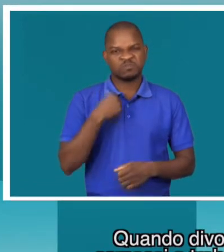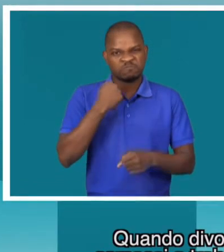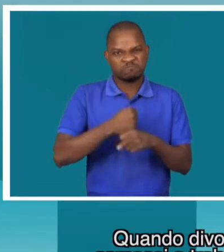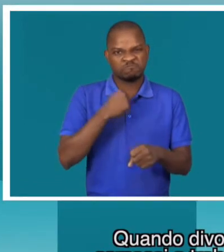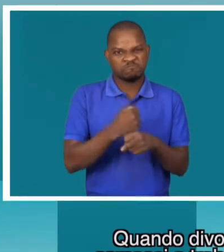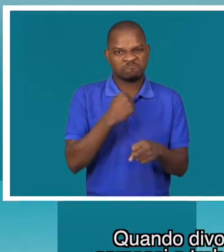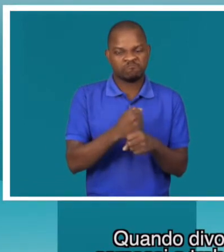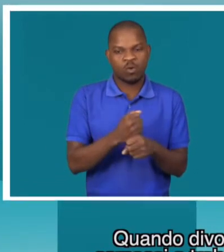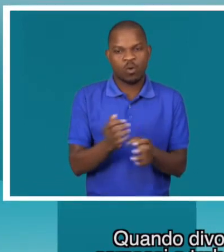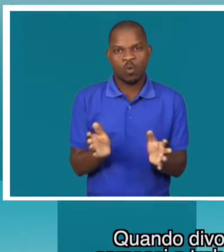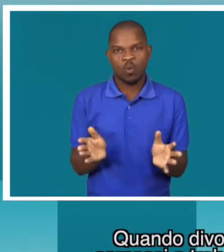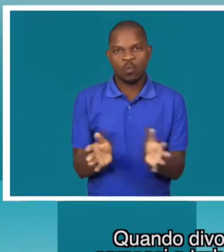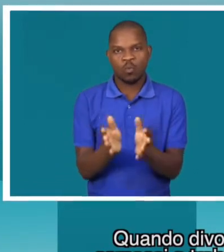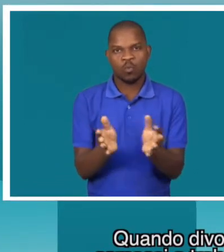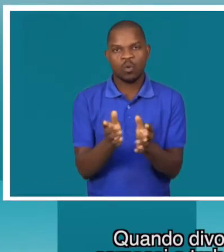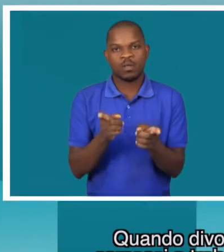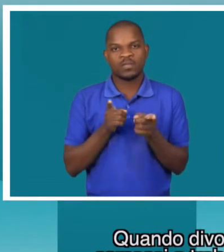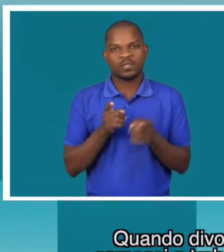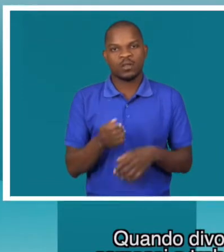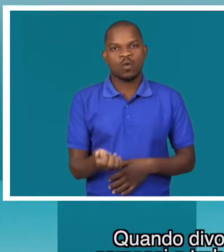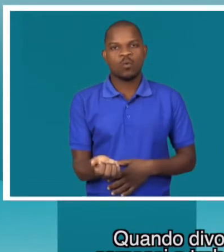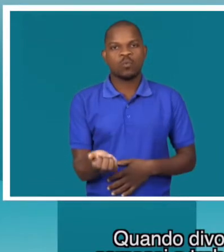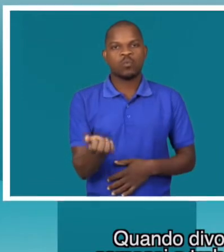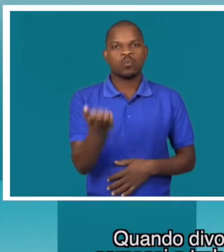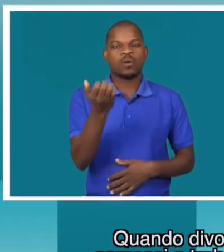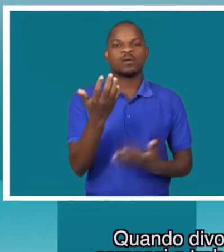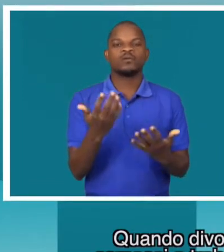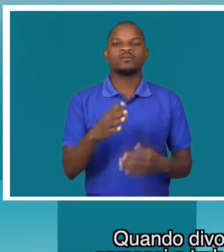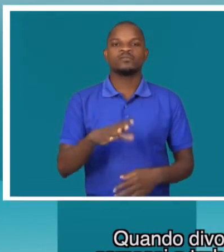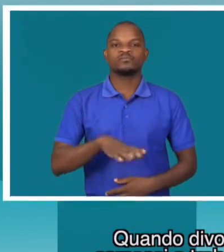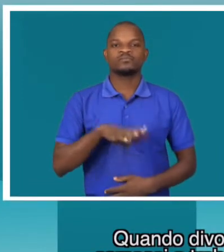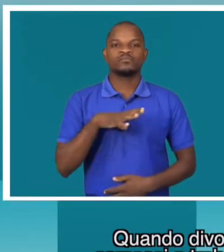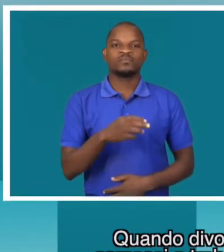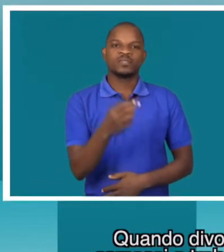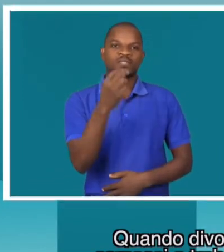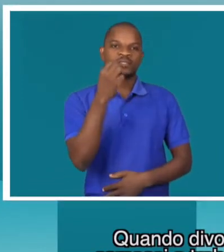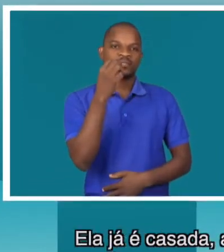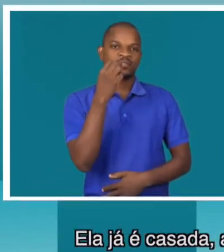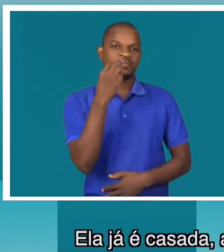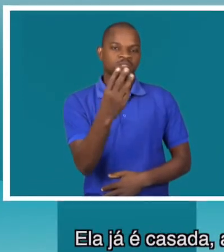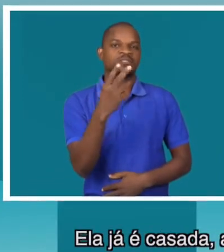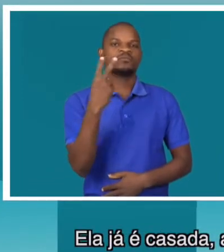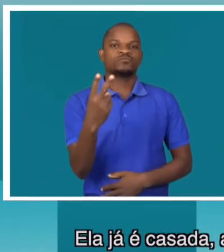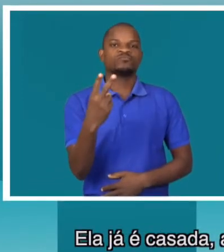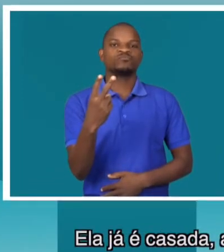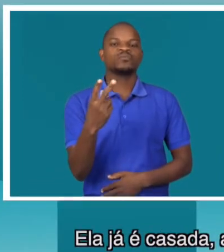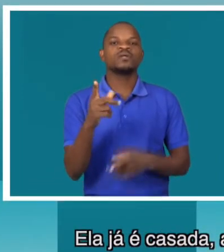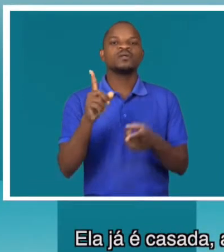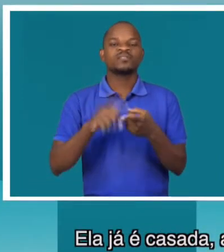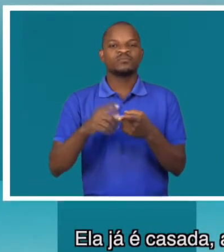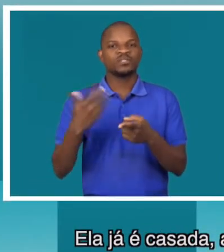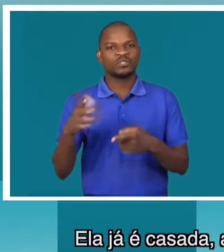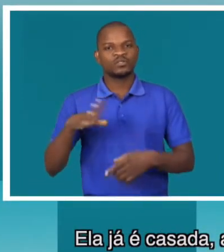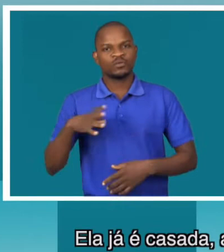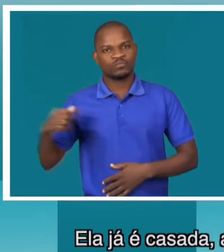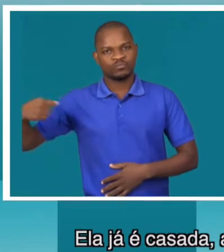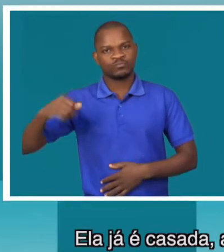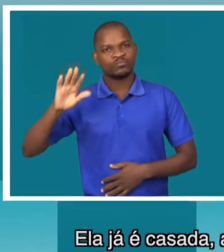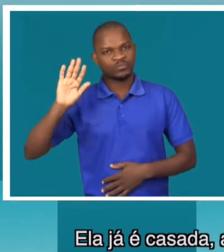crescer esta menina. Esta menina hoje tem 32 anos. Ela já casou.